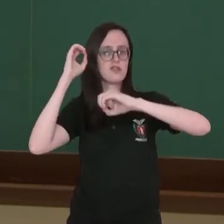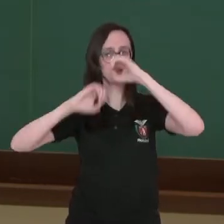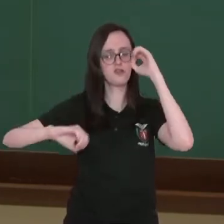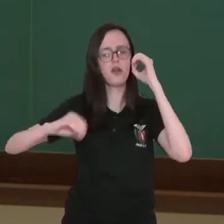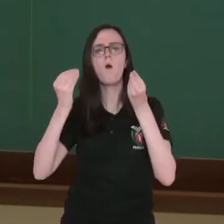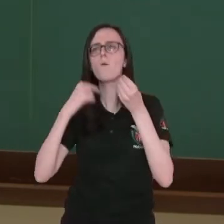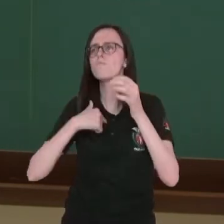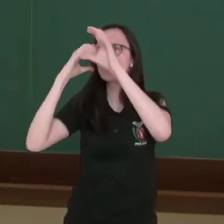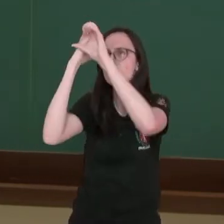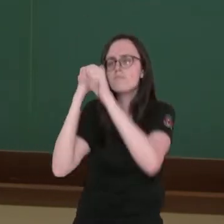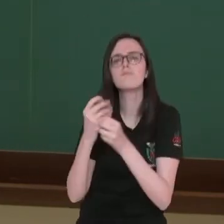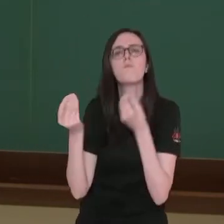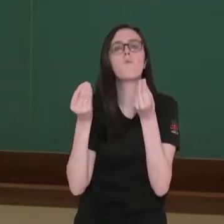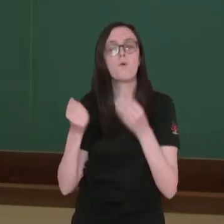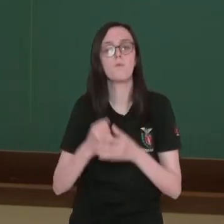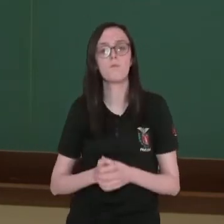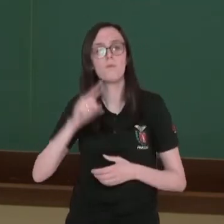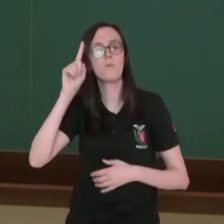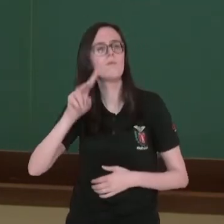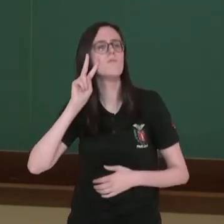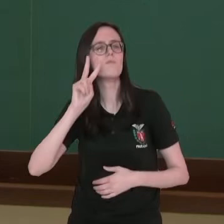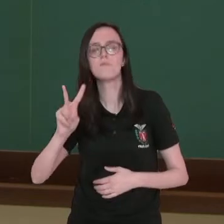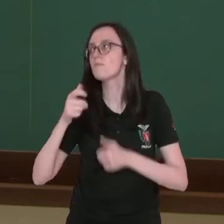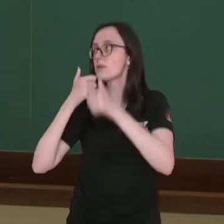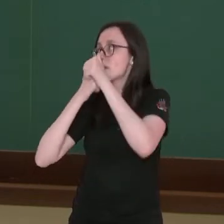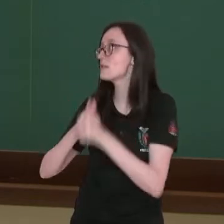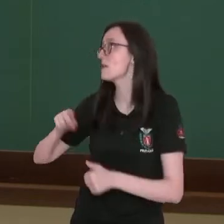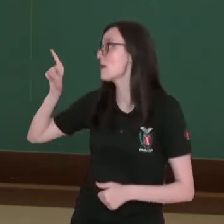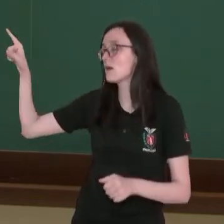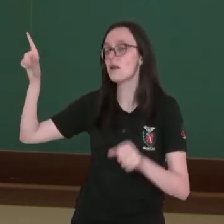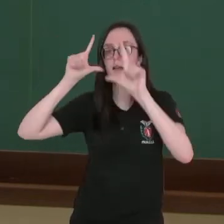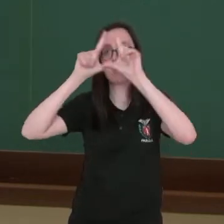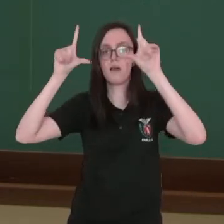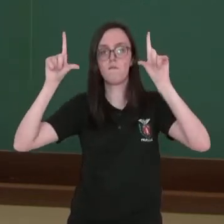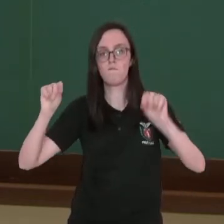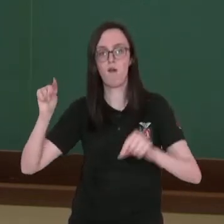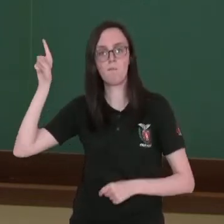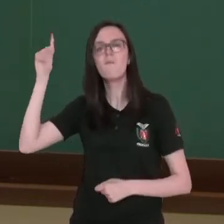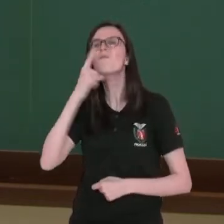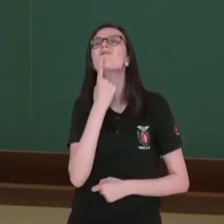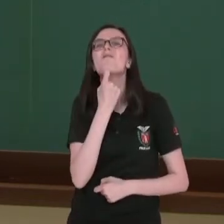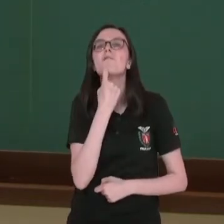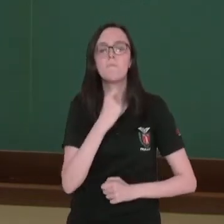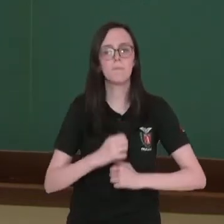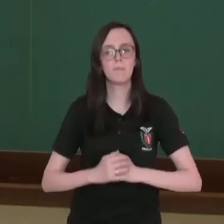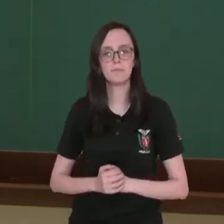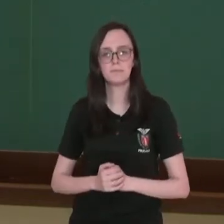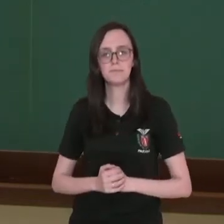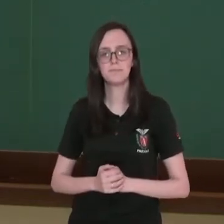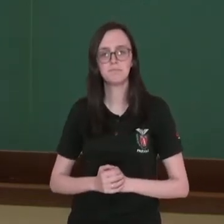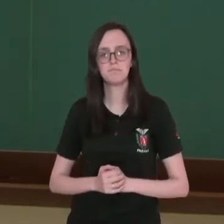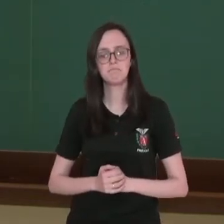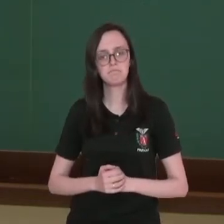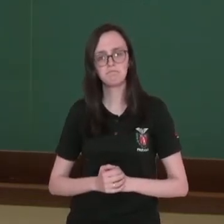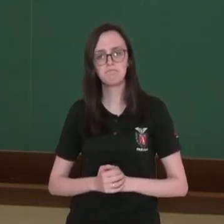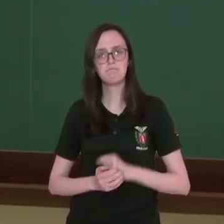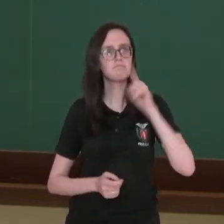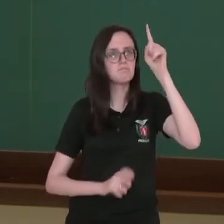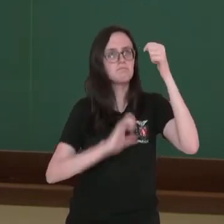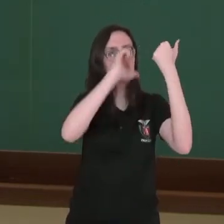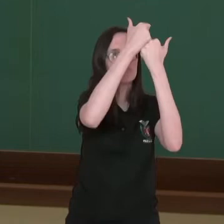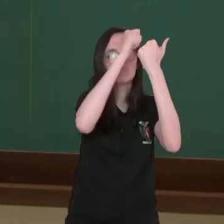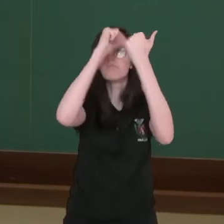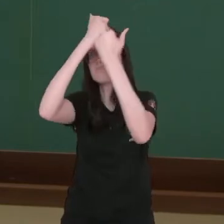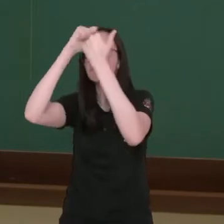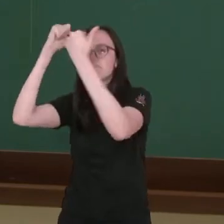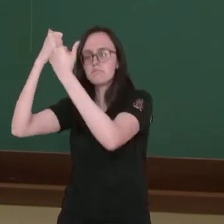calcula essa energia interna? 3/4 da pressão vezes a variação do volume. A energia interna é o joule, P é a pressão, e a variação